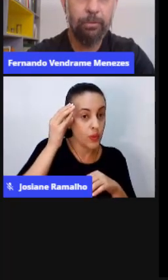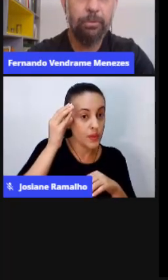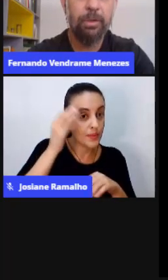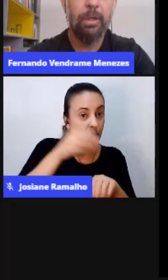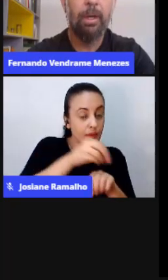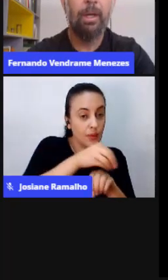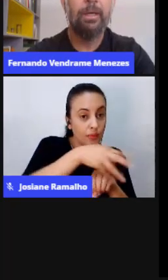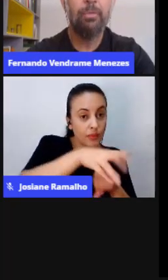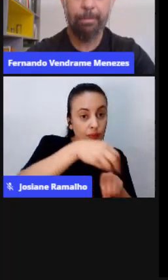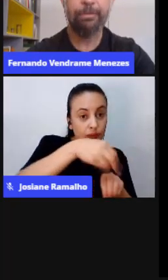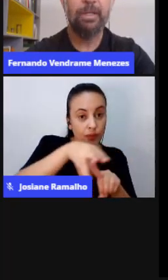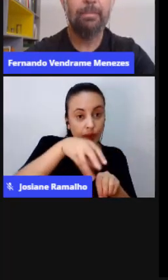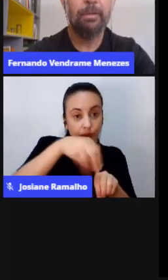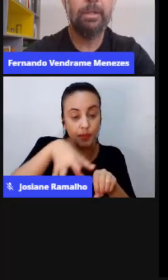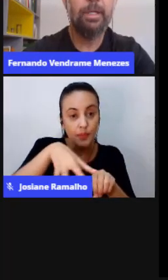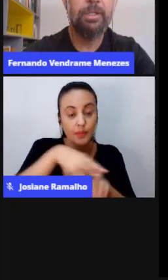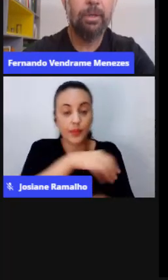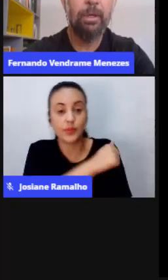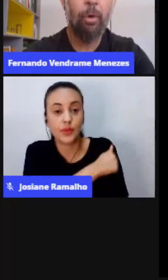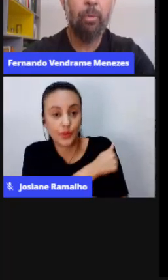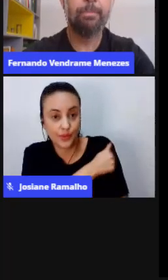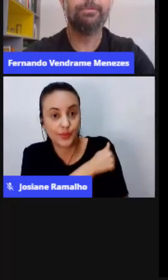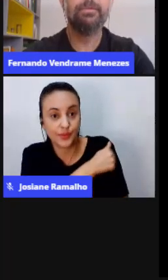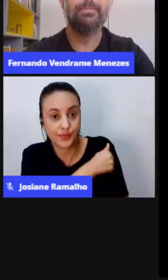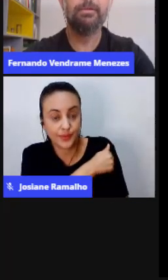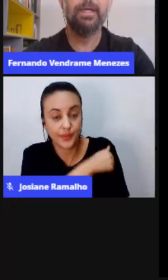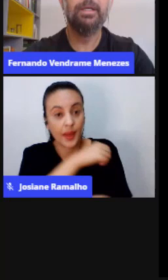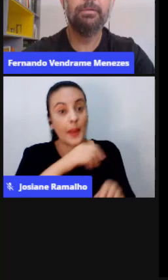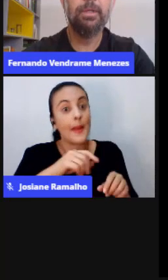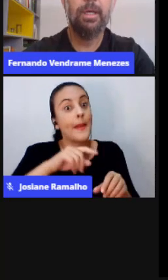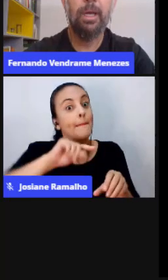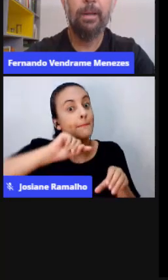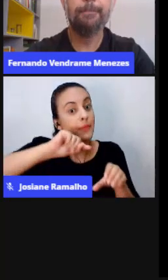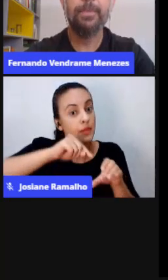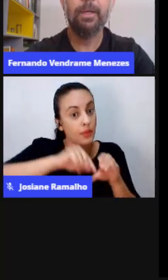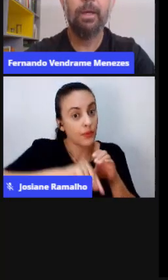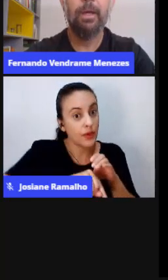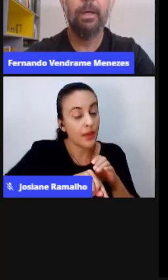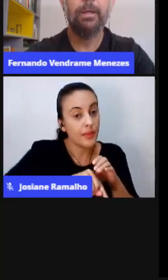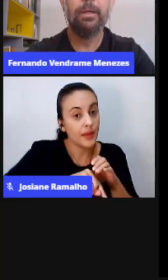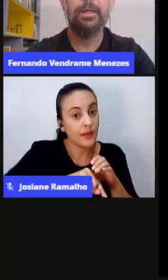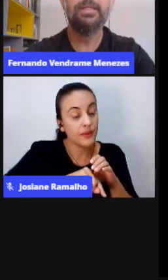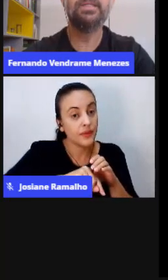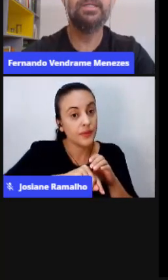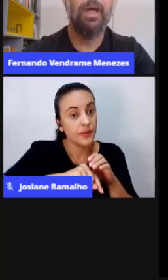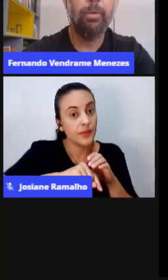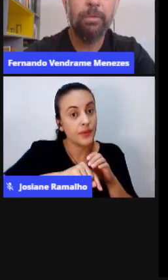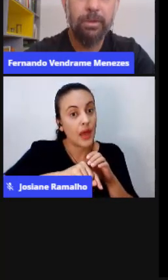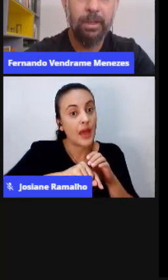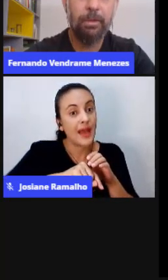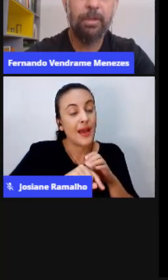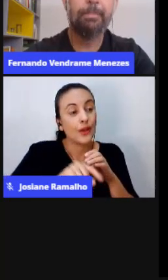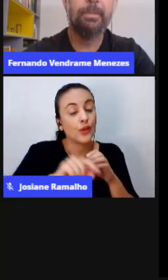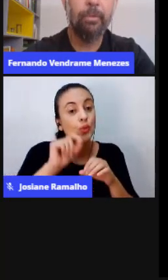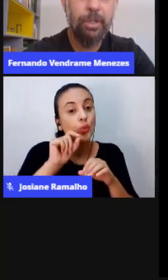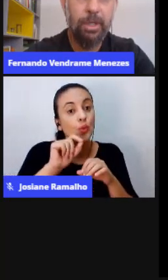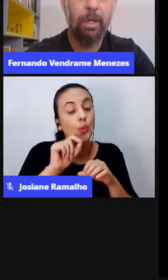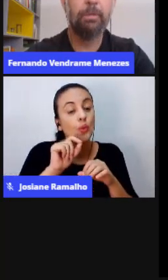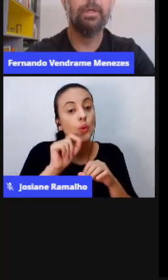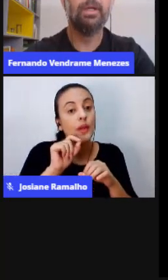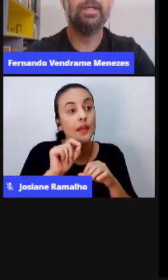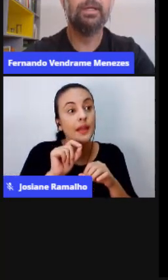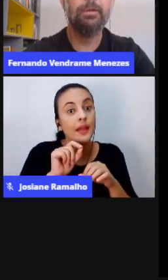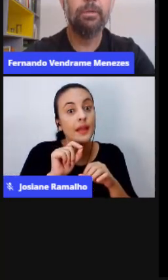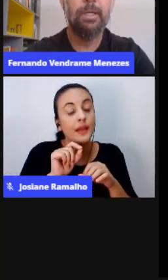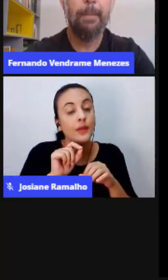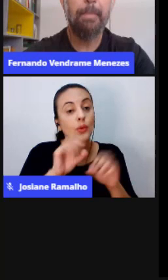os alunos, e um aprofundamento entendido aqui como um aprofundamento daquilo que é essencial, daquilo que é